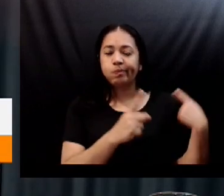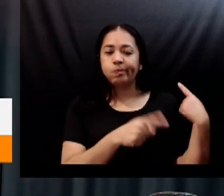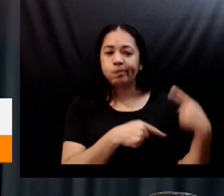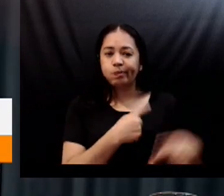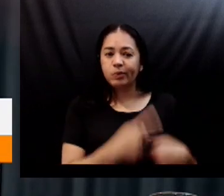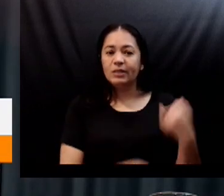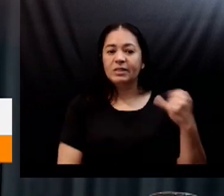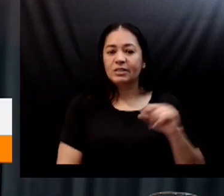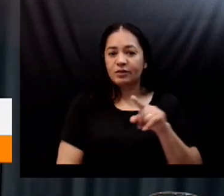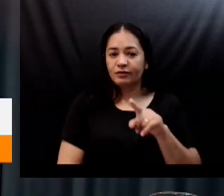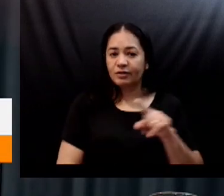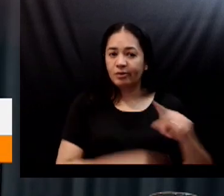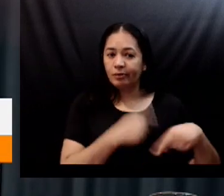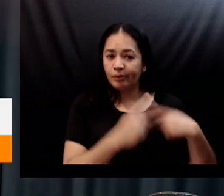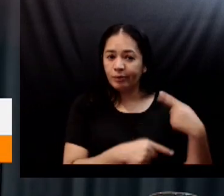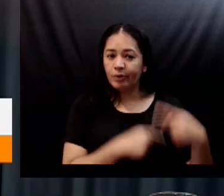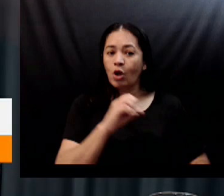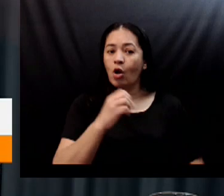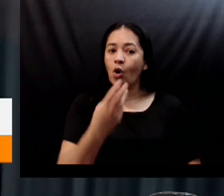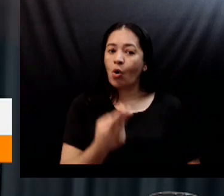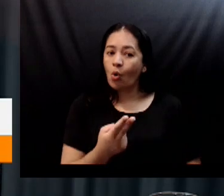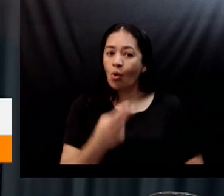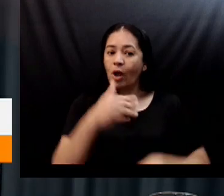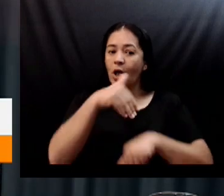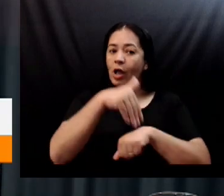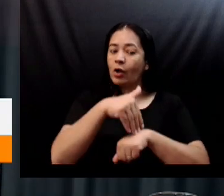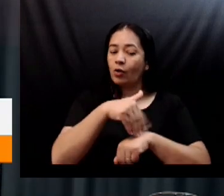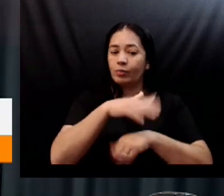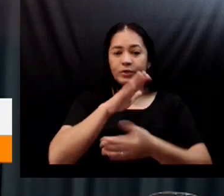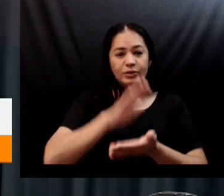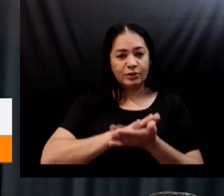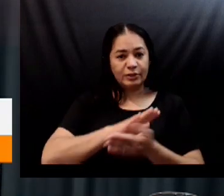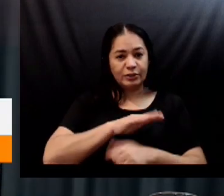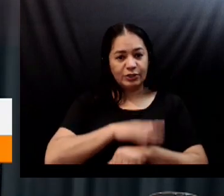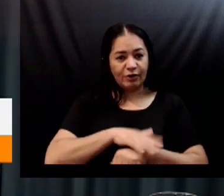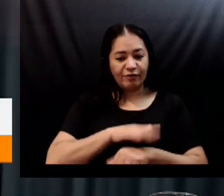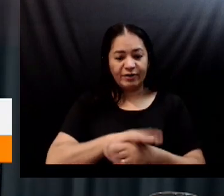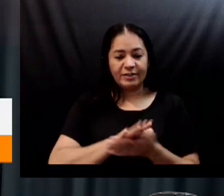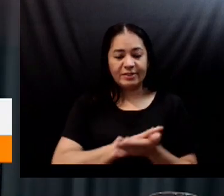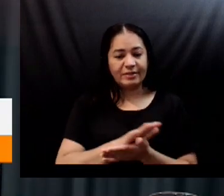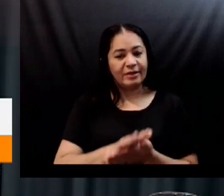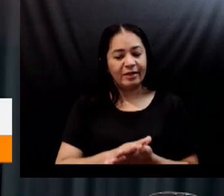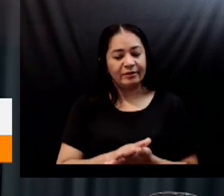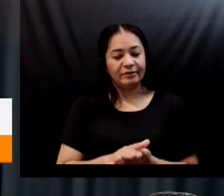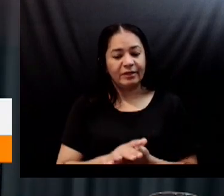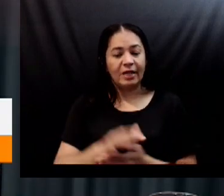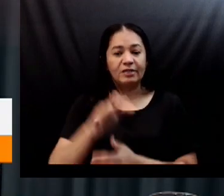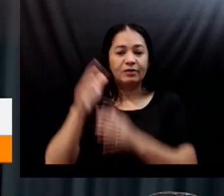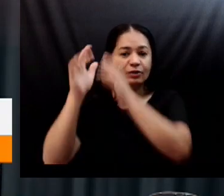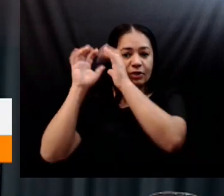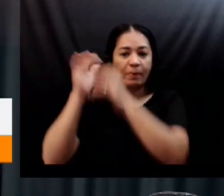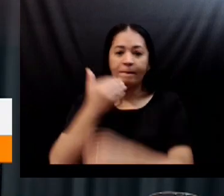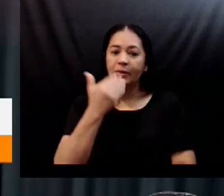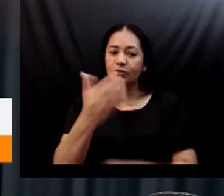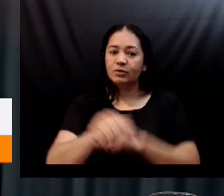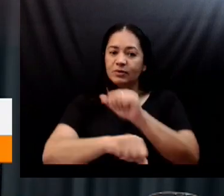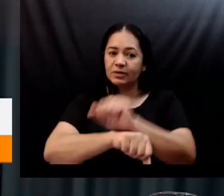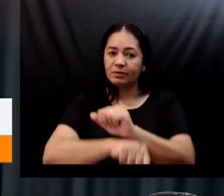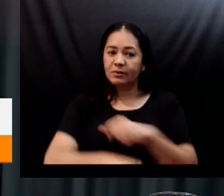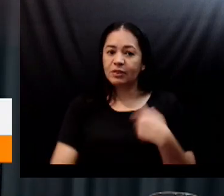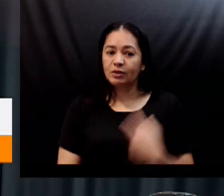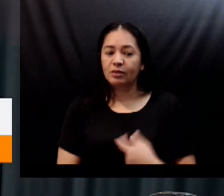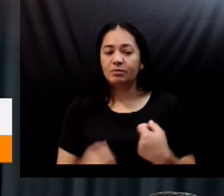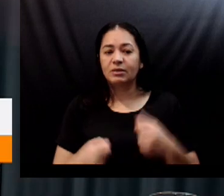é a culpa de não estar fazendo nada que o seu cérebro está pedindo para você parar. Olha aí. Então a gente tem que entender, fazer